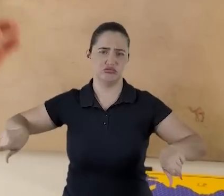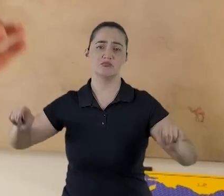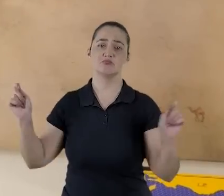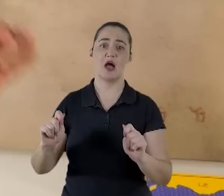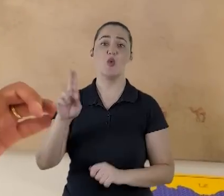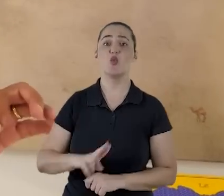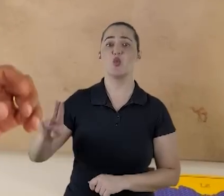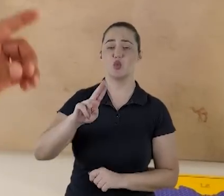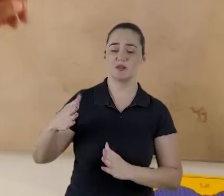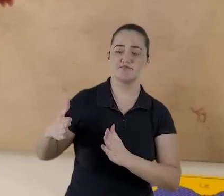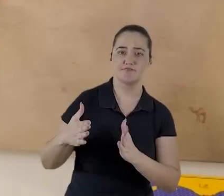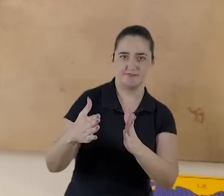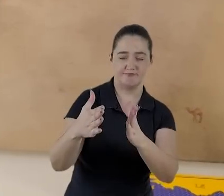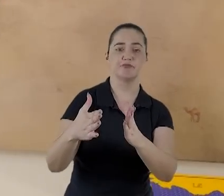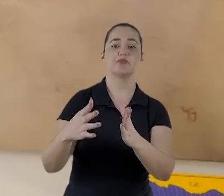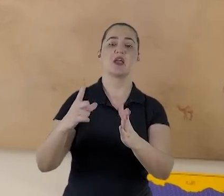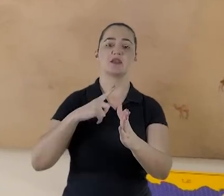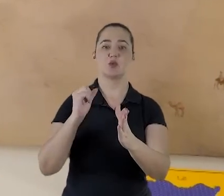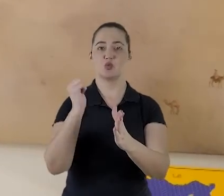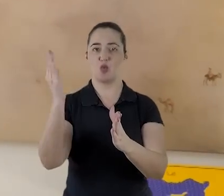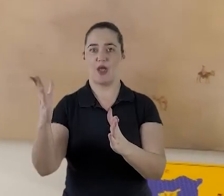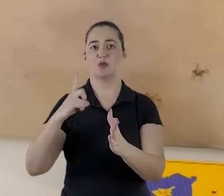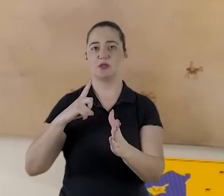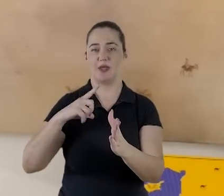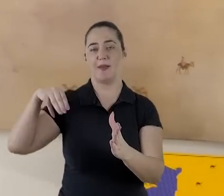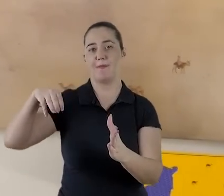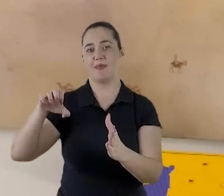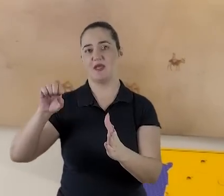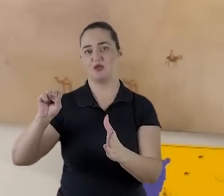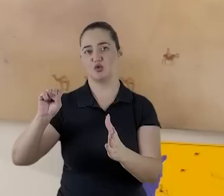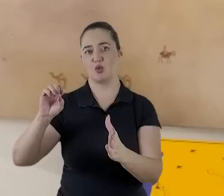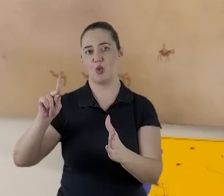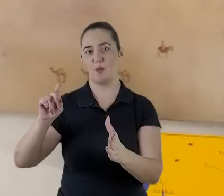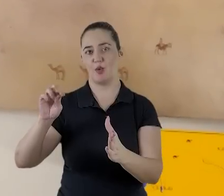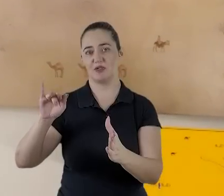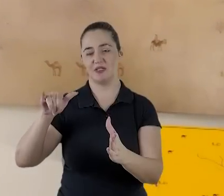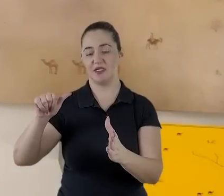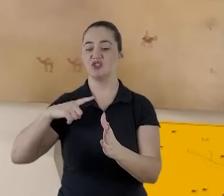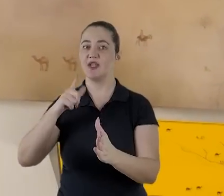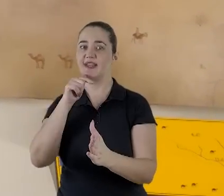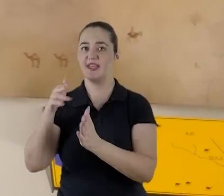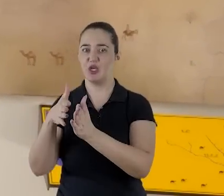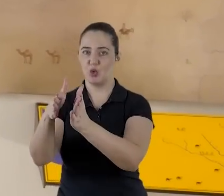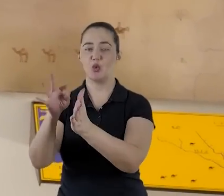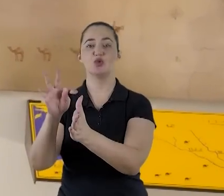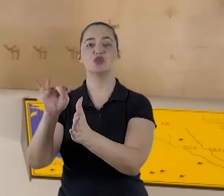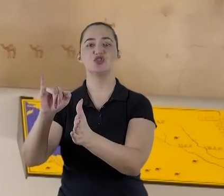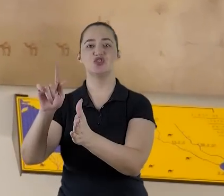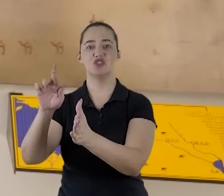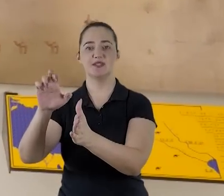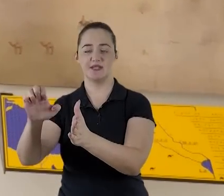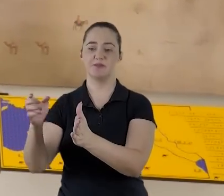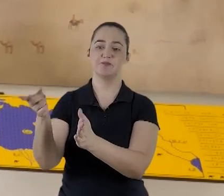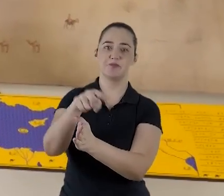da Via Maris. Você vê que do lado de lá nós temos a Mesopotâmia, com os rios Tigre e Eufrates. Aqui você tem o